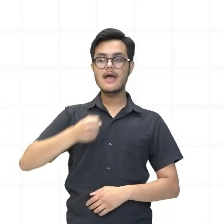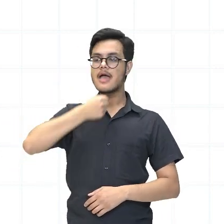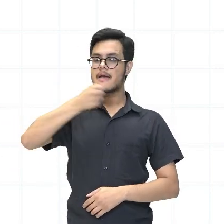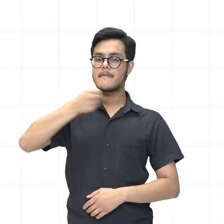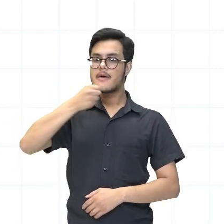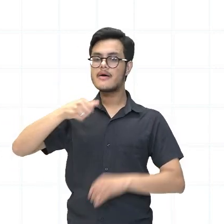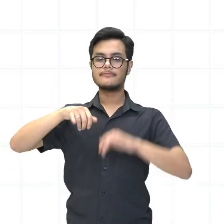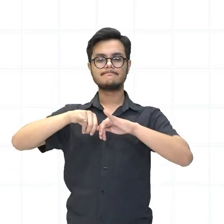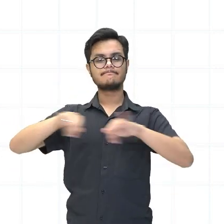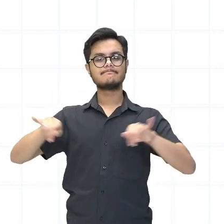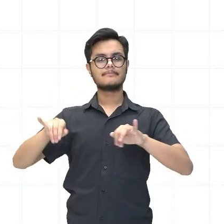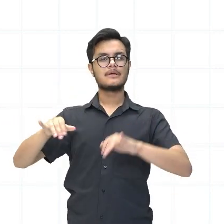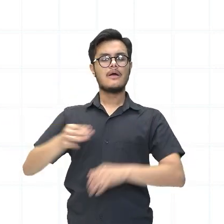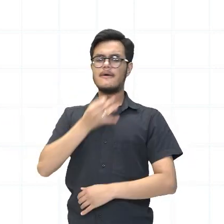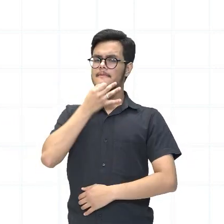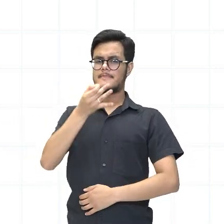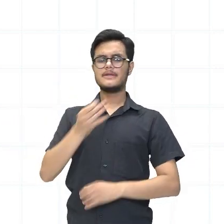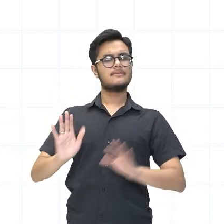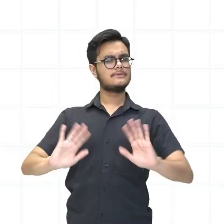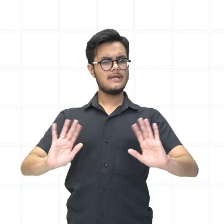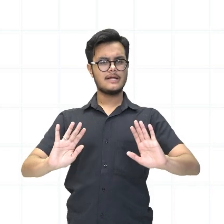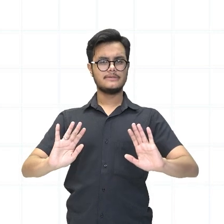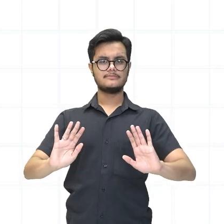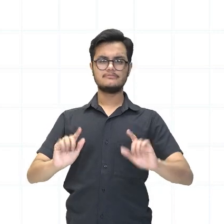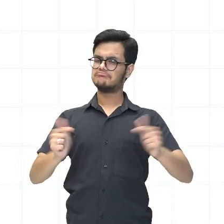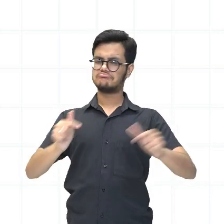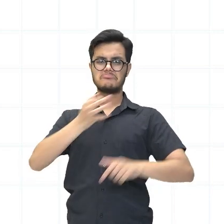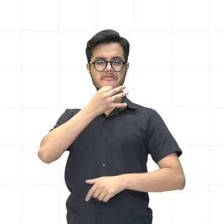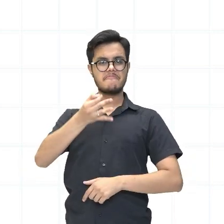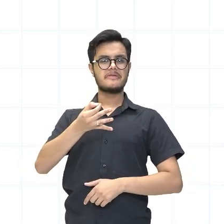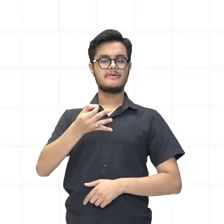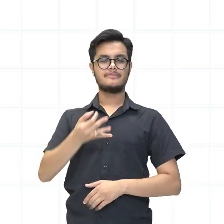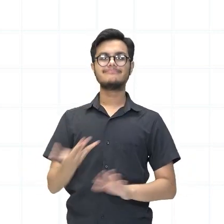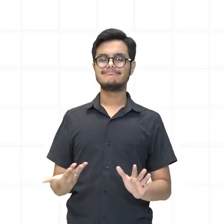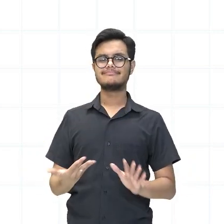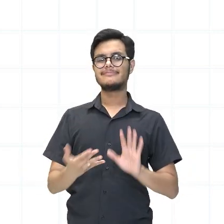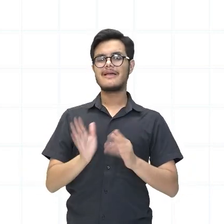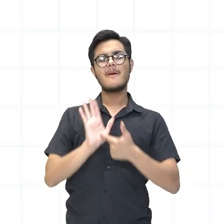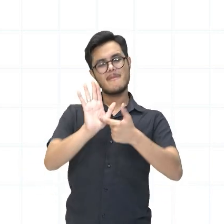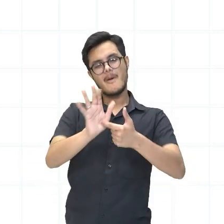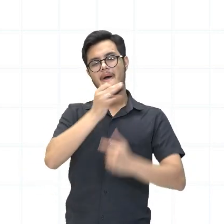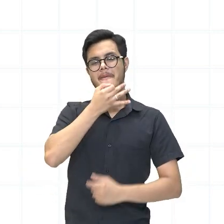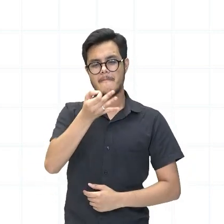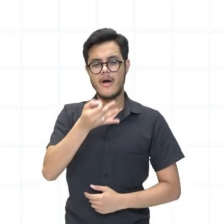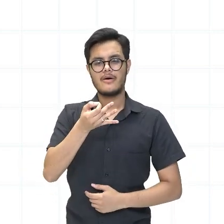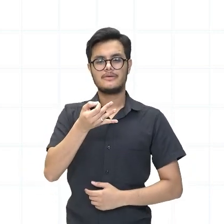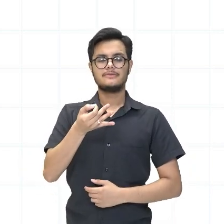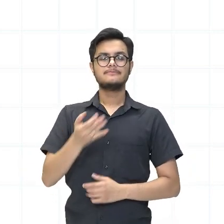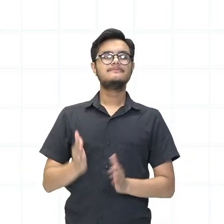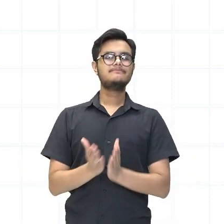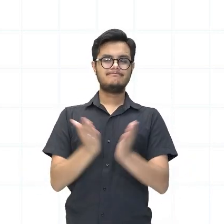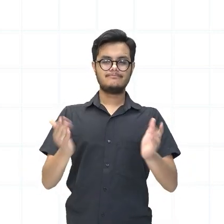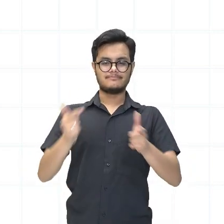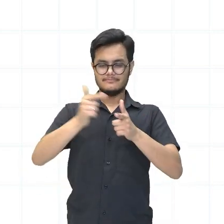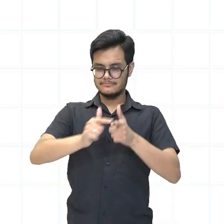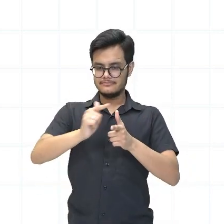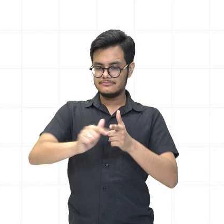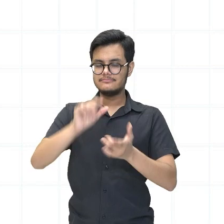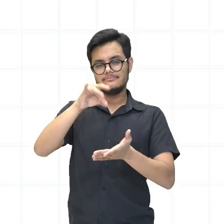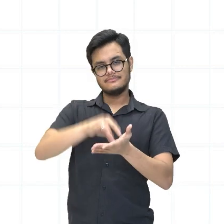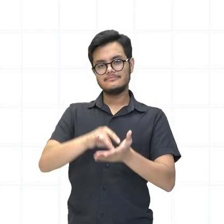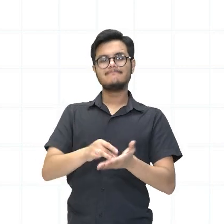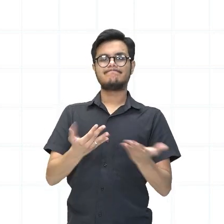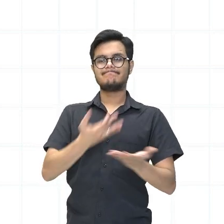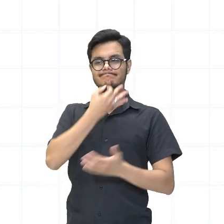aí ser imparcial, né? Ou seja, não evidenciar marcas que possam deixar um traço